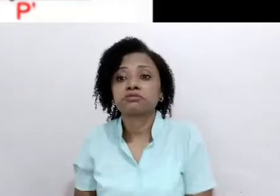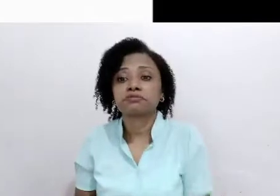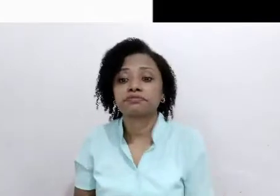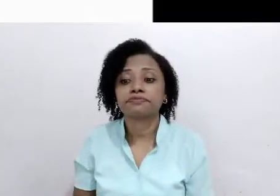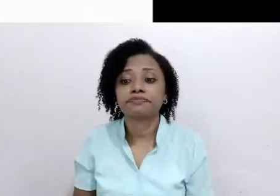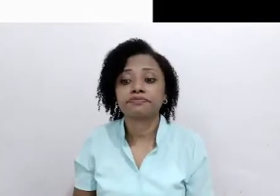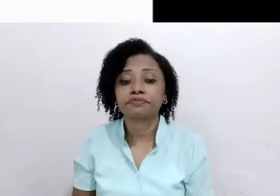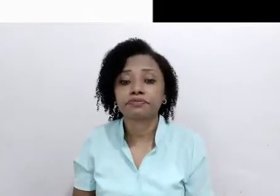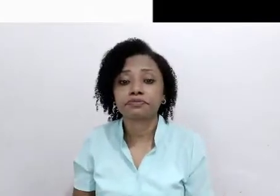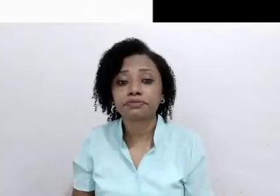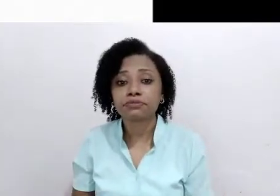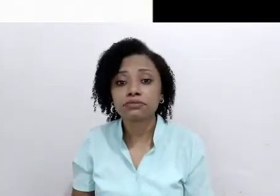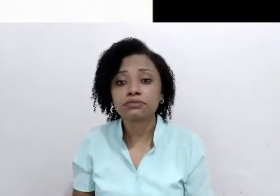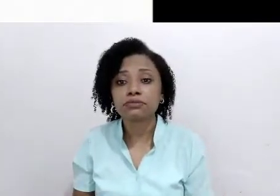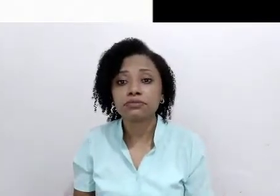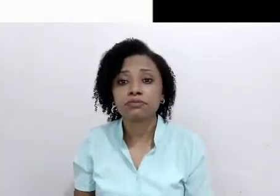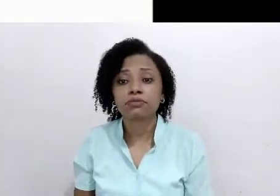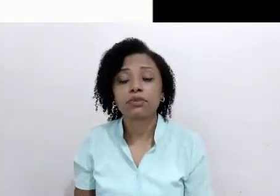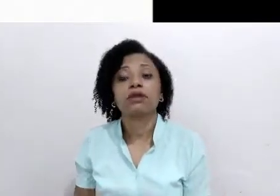espelho.